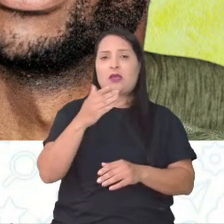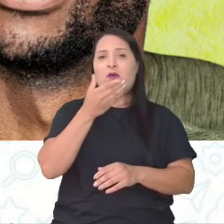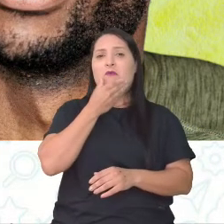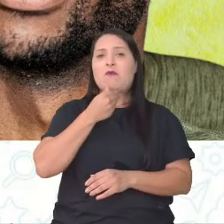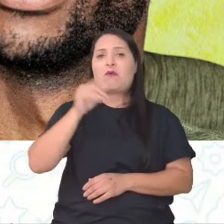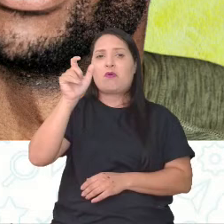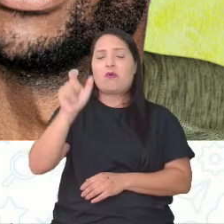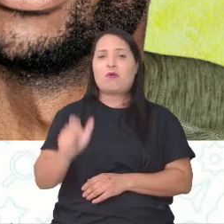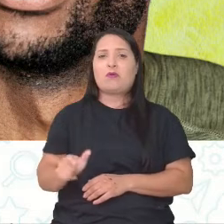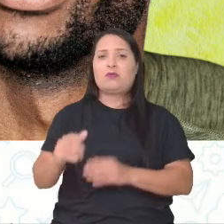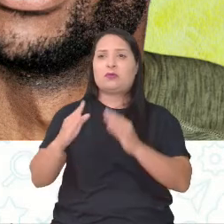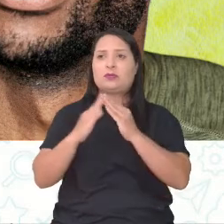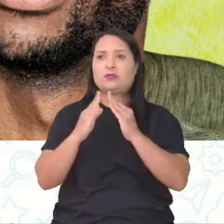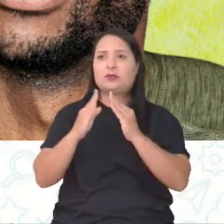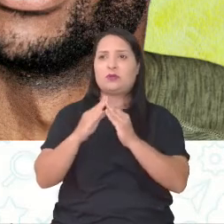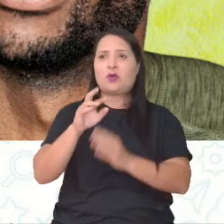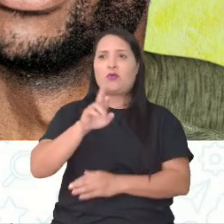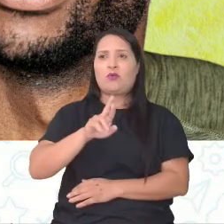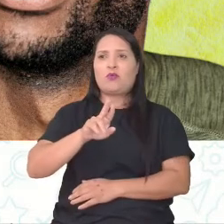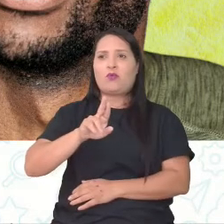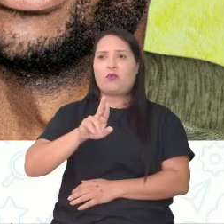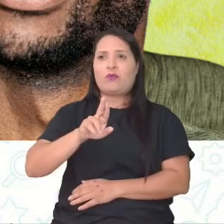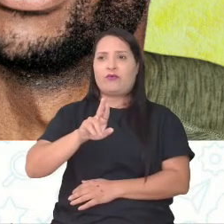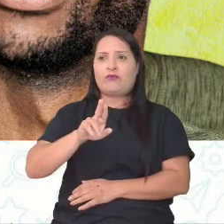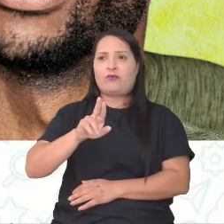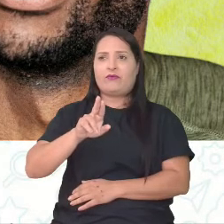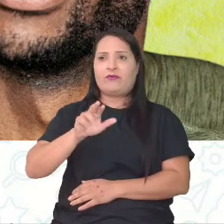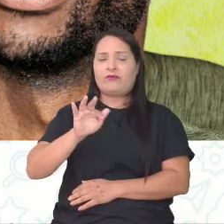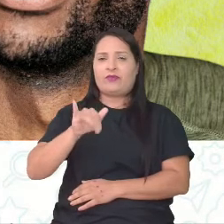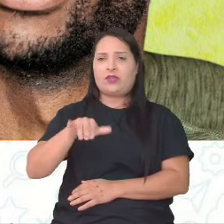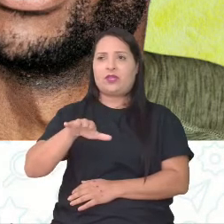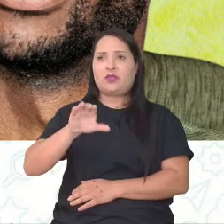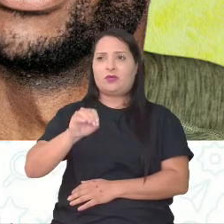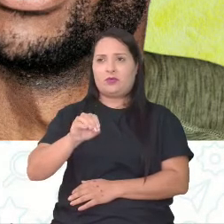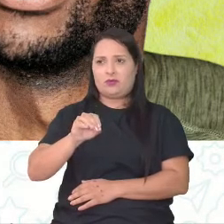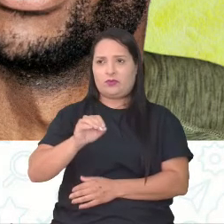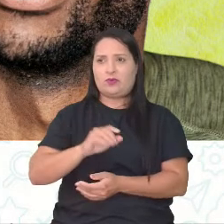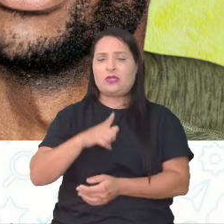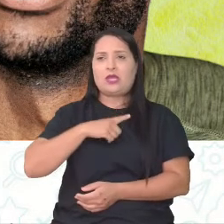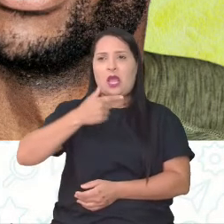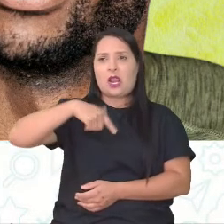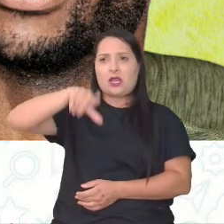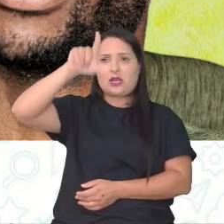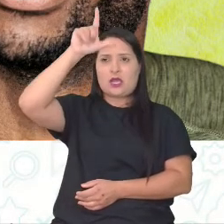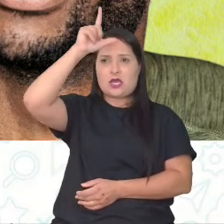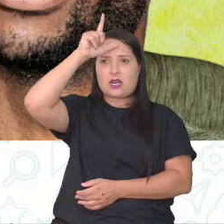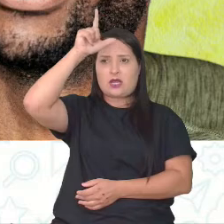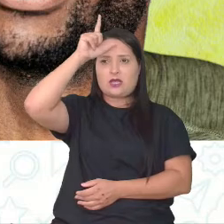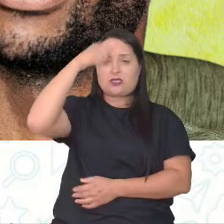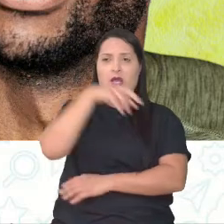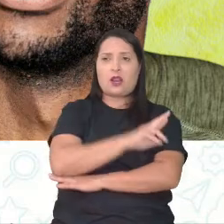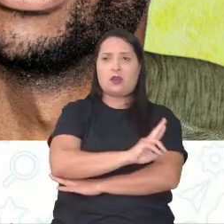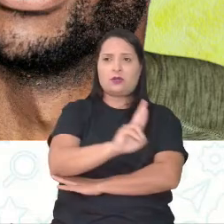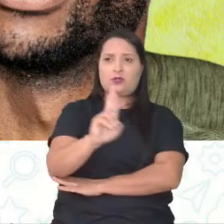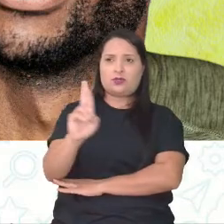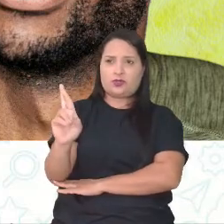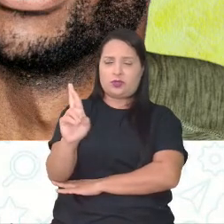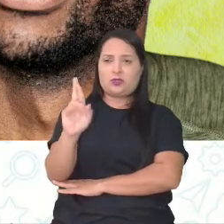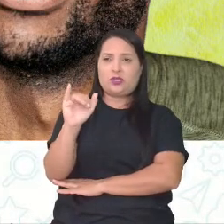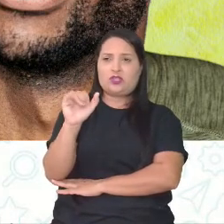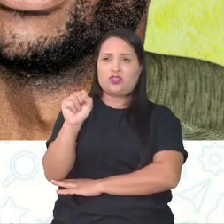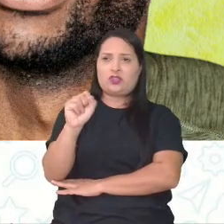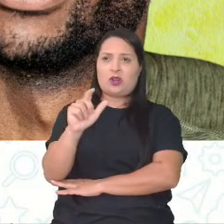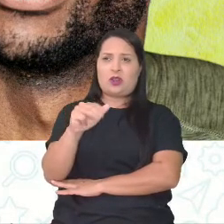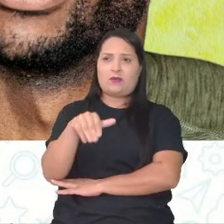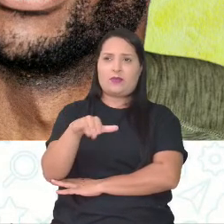um alufá, liderança religiosa islâmica, né? ali, uma